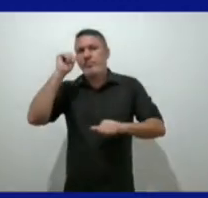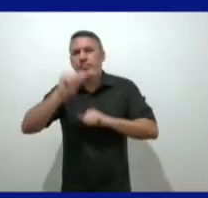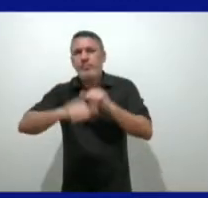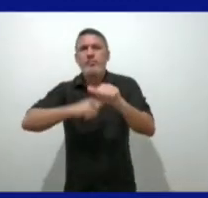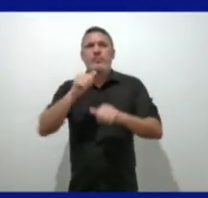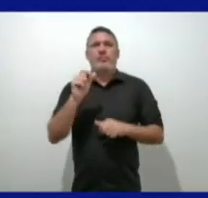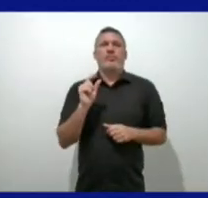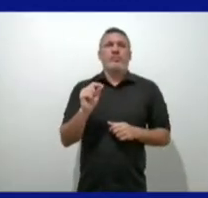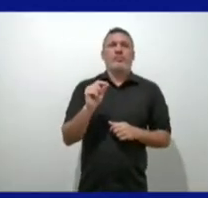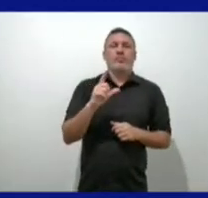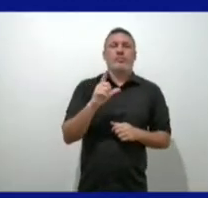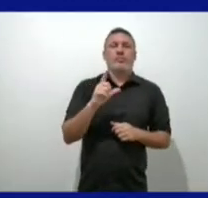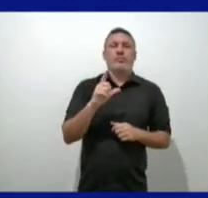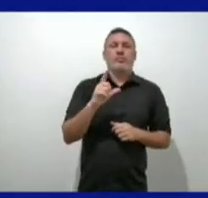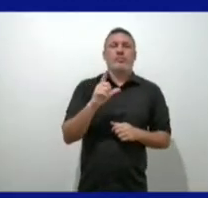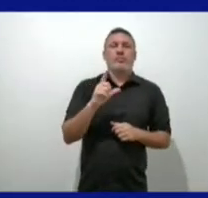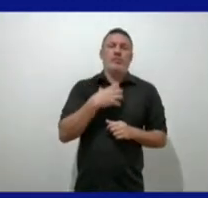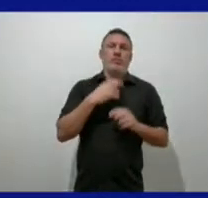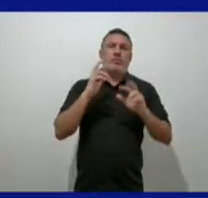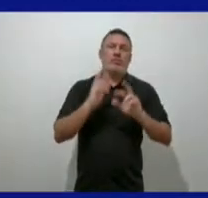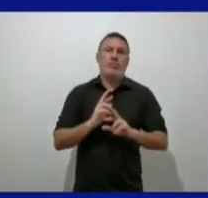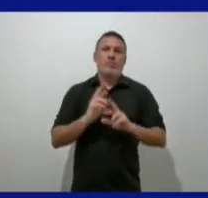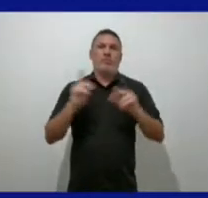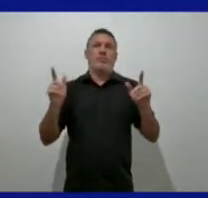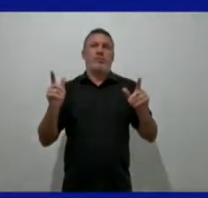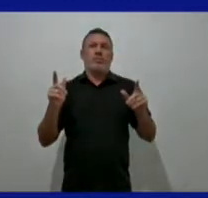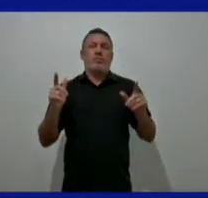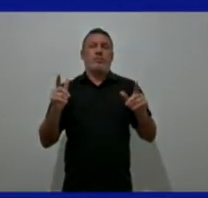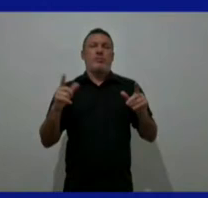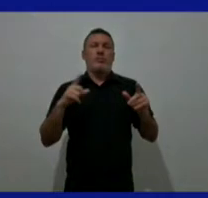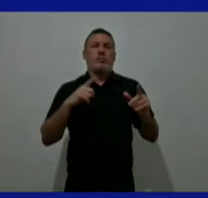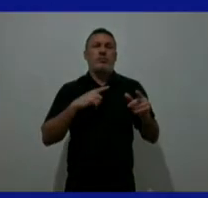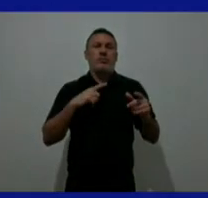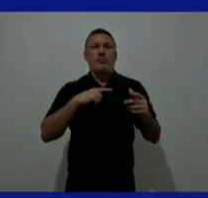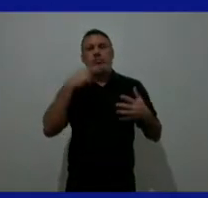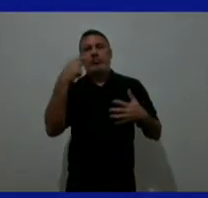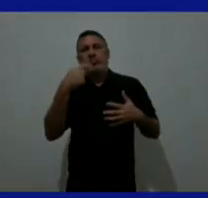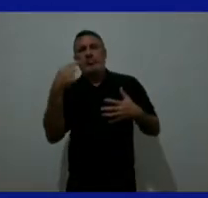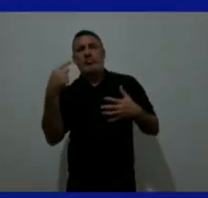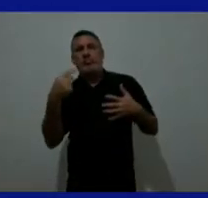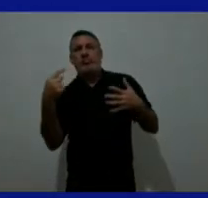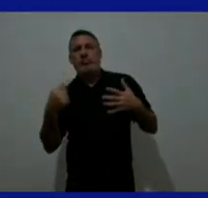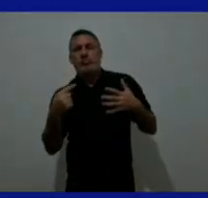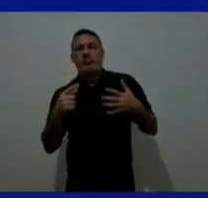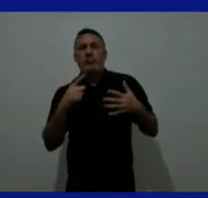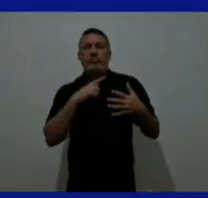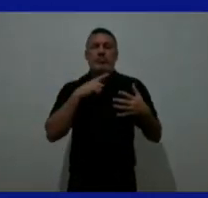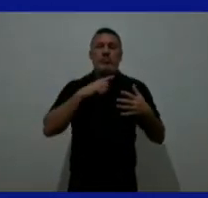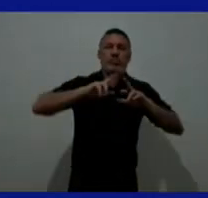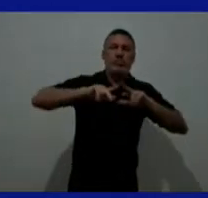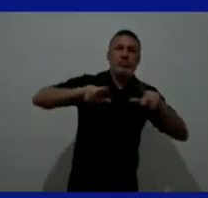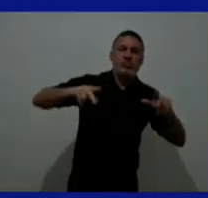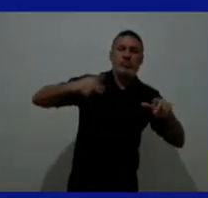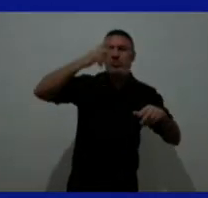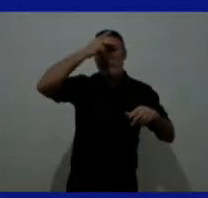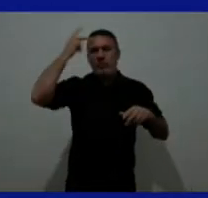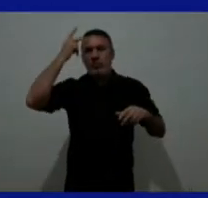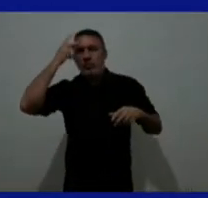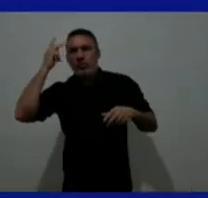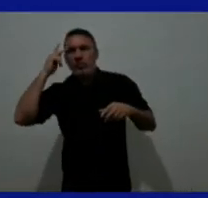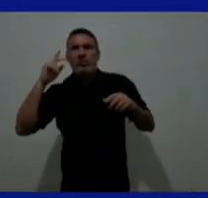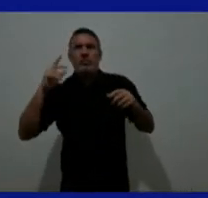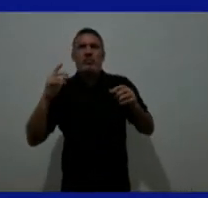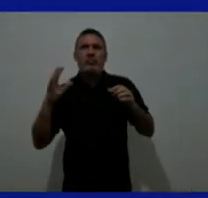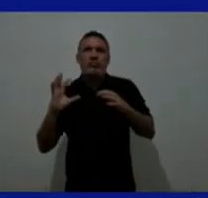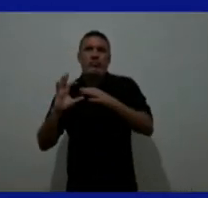diferente, com demandas e com pressões, vendo diversas pessoas, todas ao mesmo tempo. E as